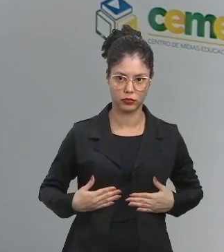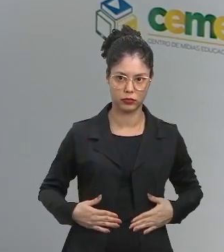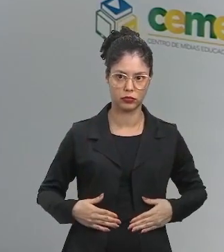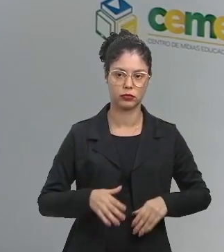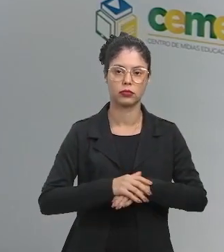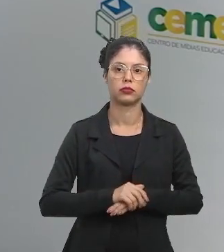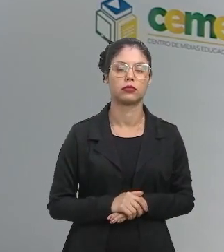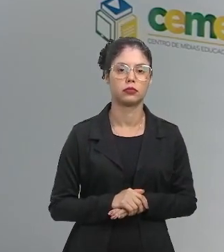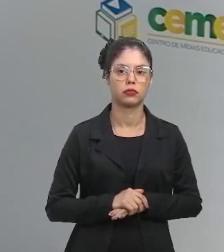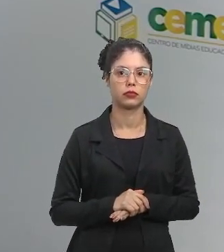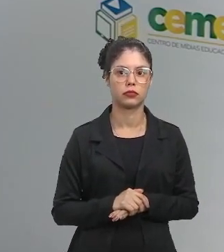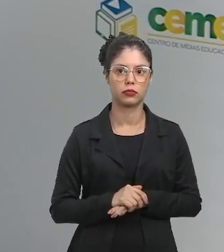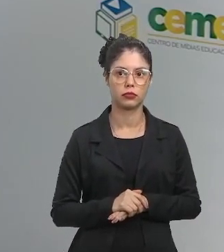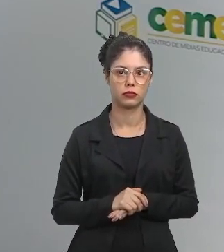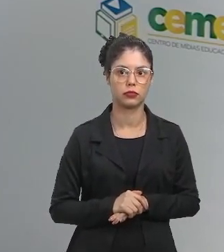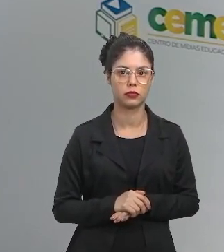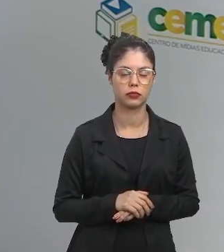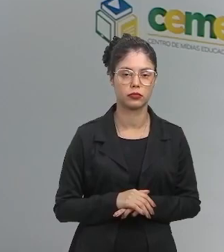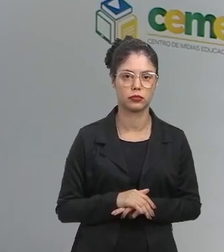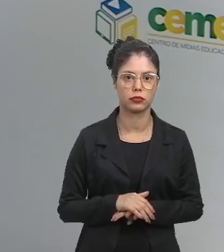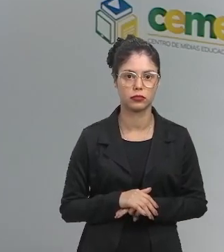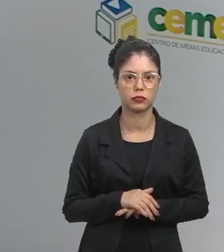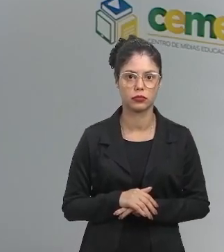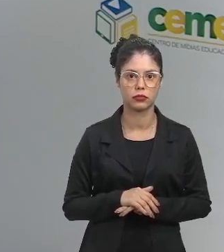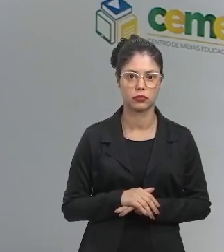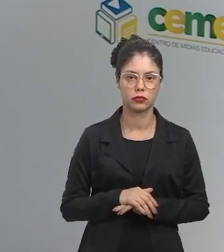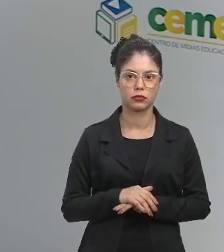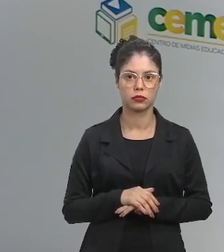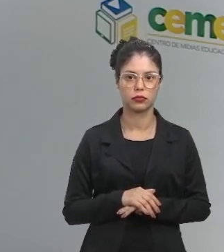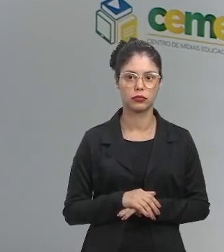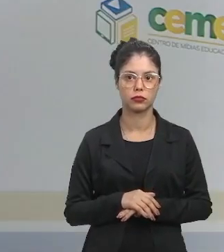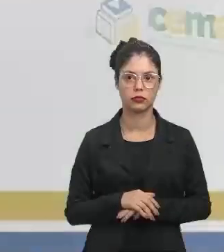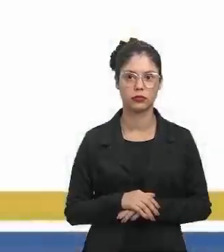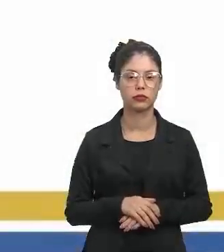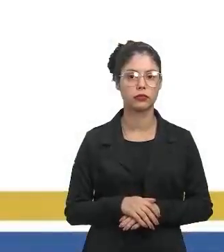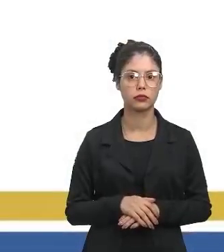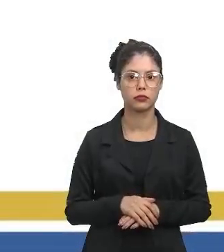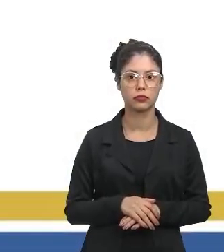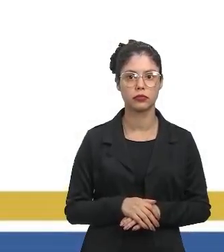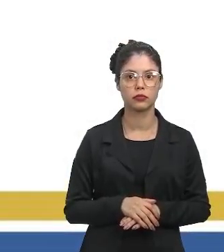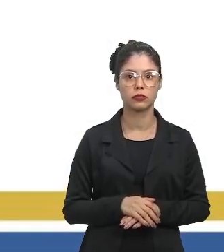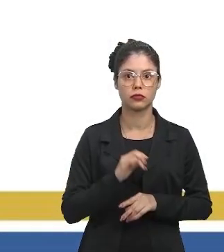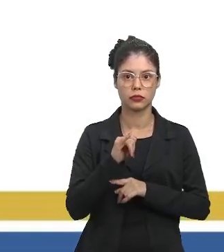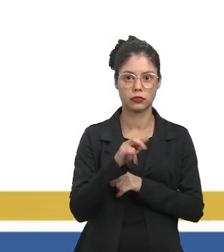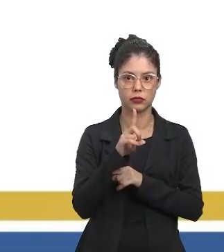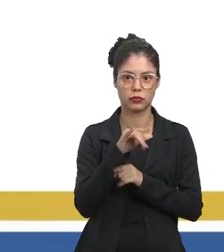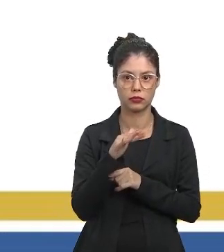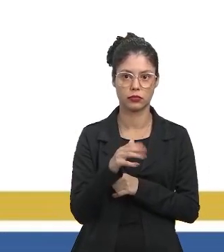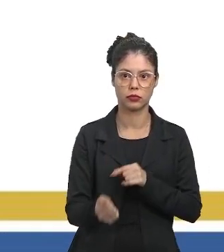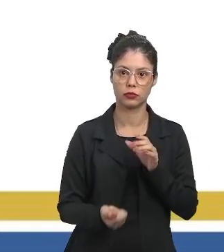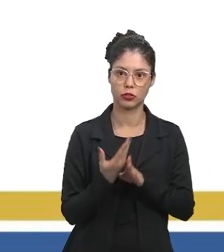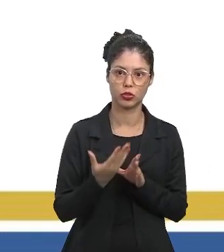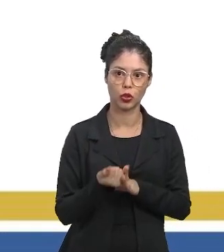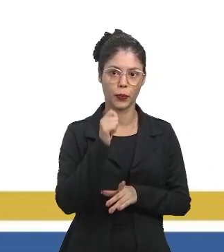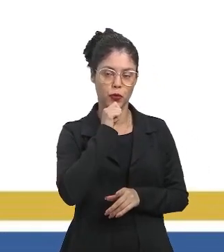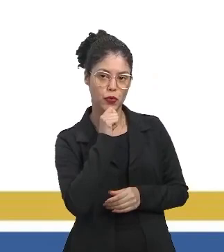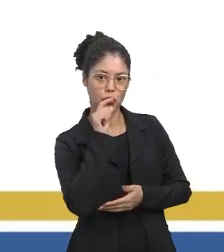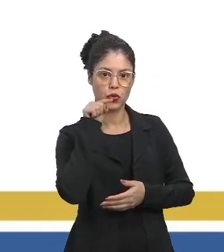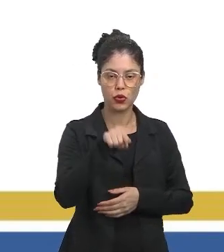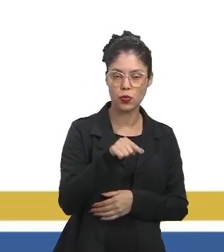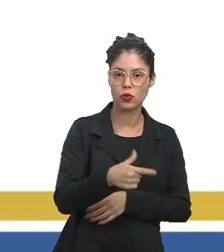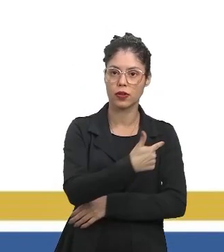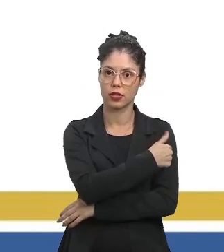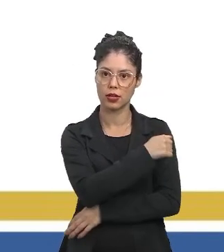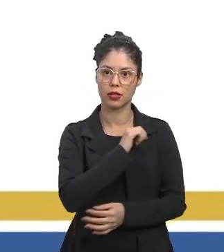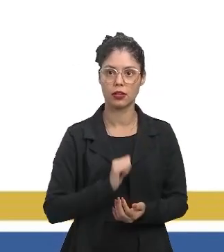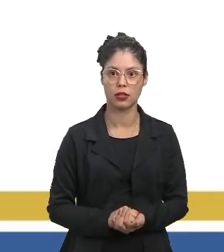lá, do RNA mensageiro, que foi trazido lá do DNA. Então tá, a imunização produzida por esse tipo de